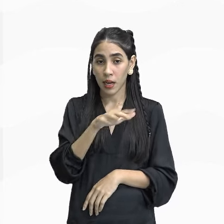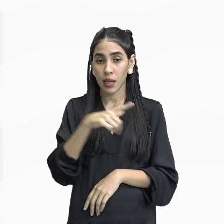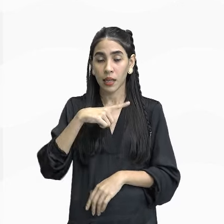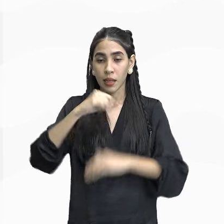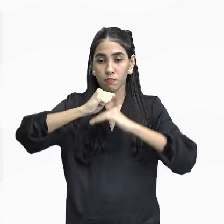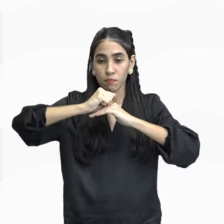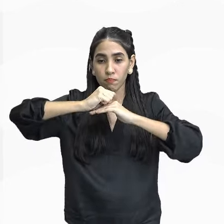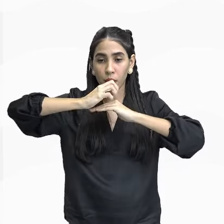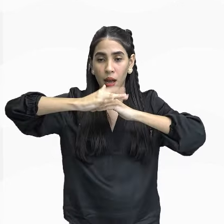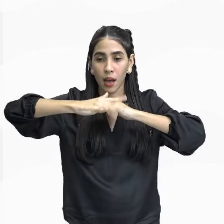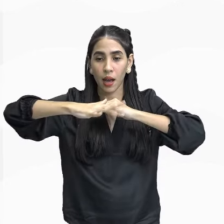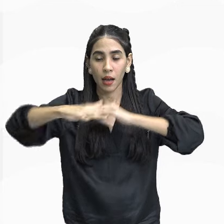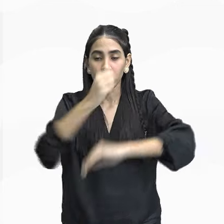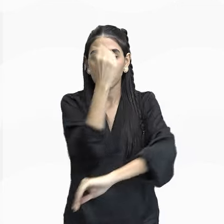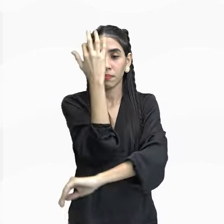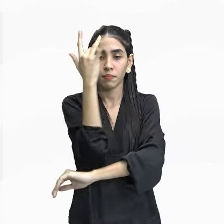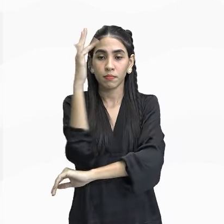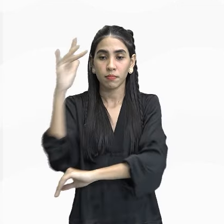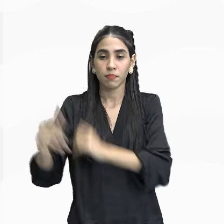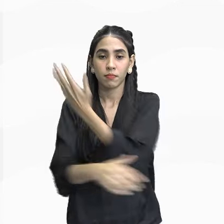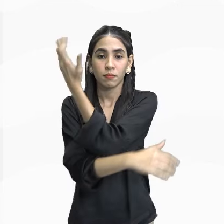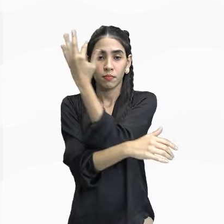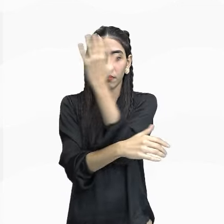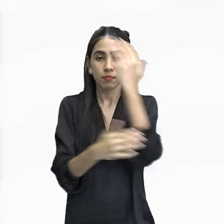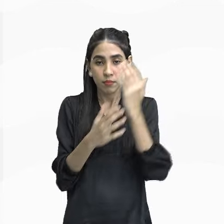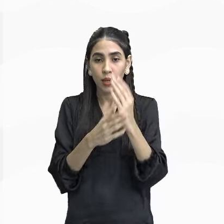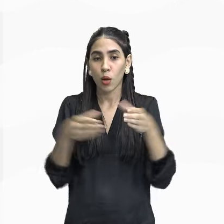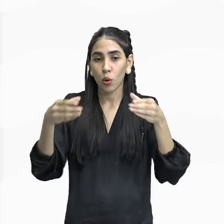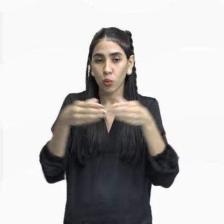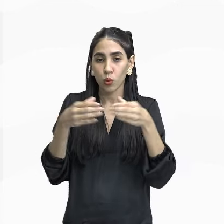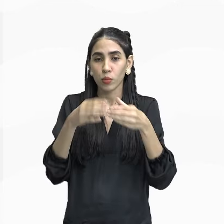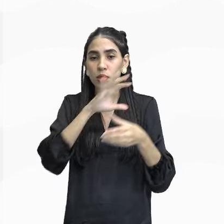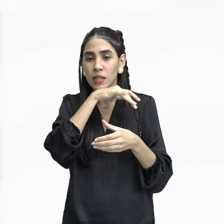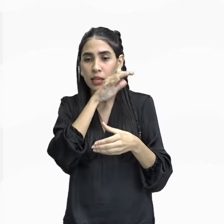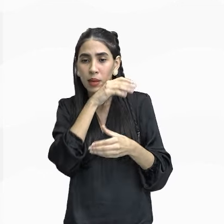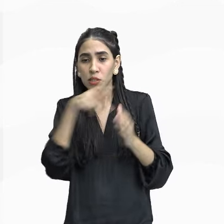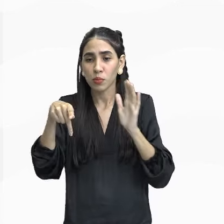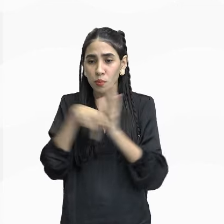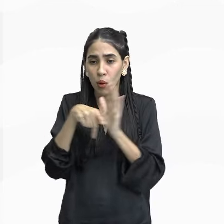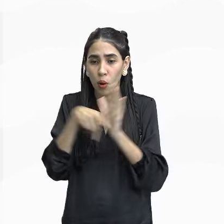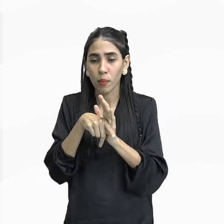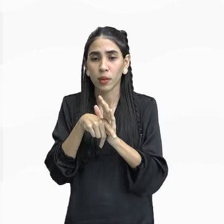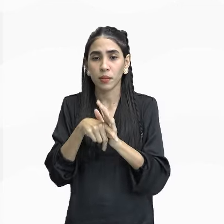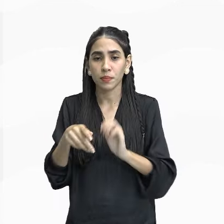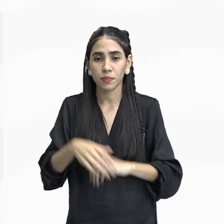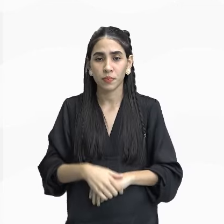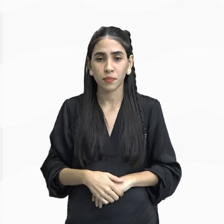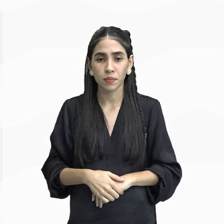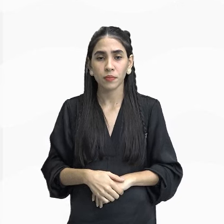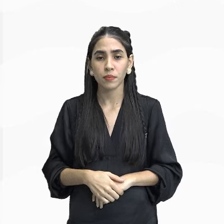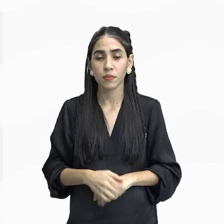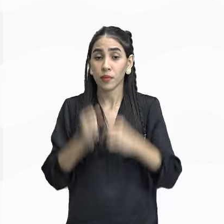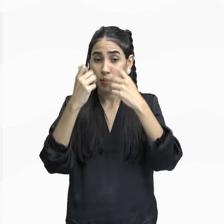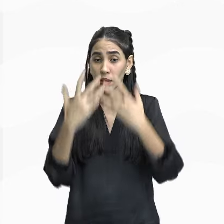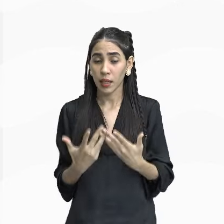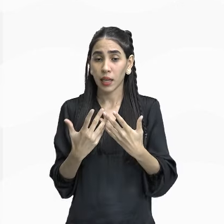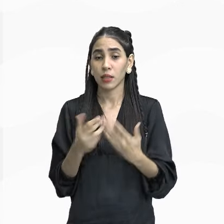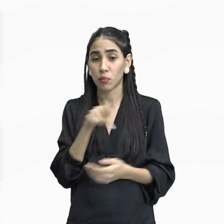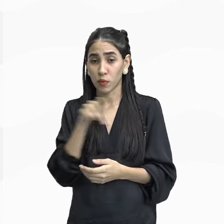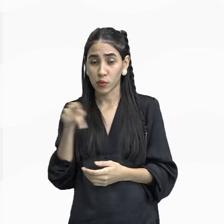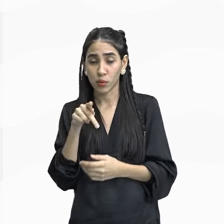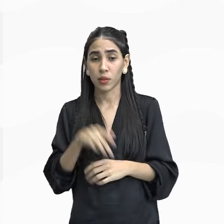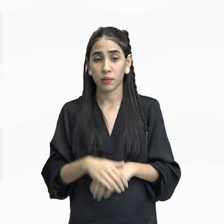cobertura florestal de espécies predominantemente nativas, como foi dito agora pela professora